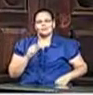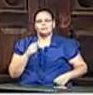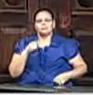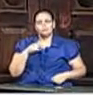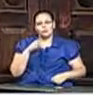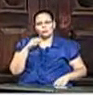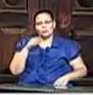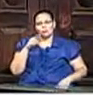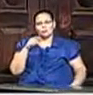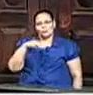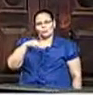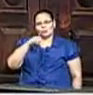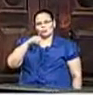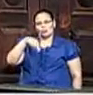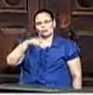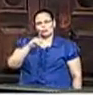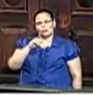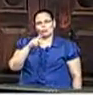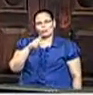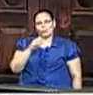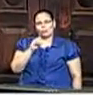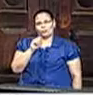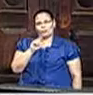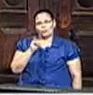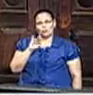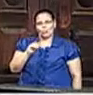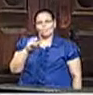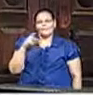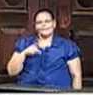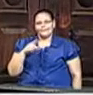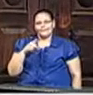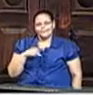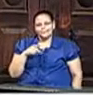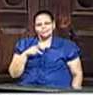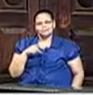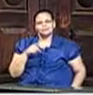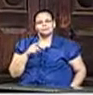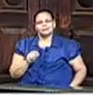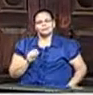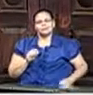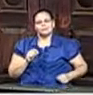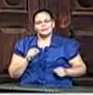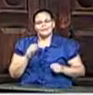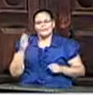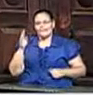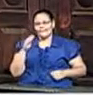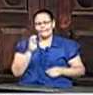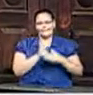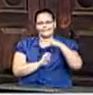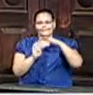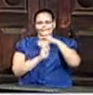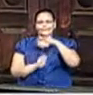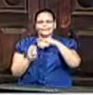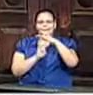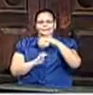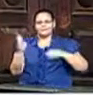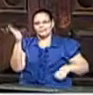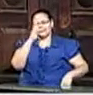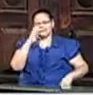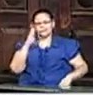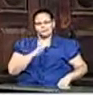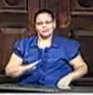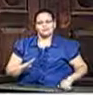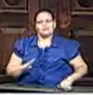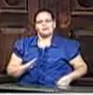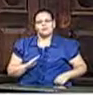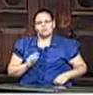petróleo, monopólio das comunicações, a nacionalização do subsolo, empresa brasileira de capital nacional,